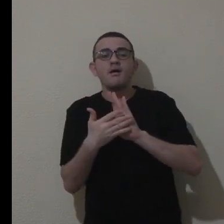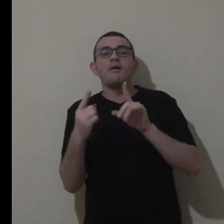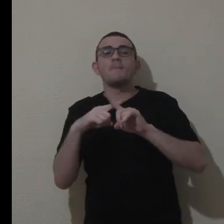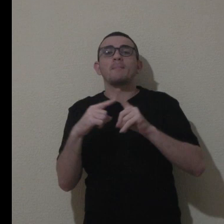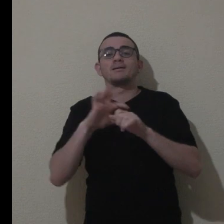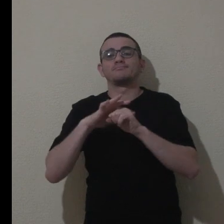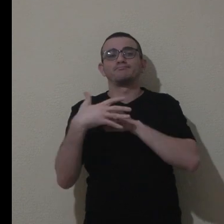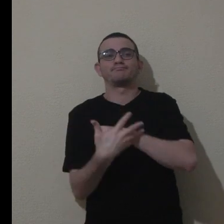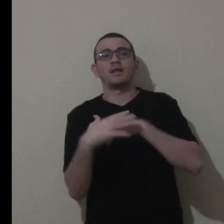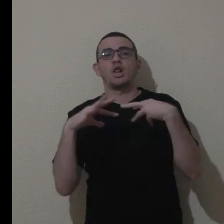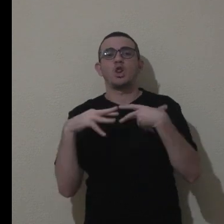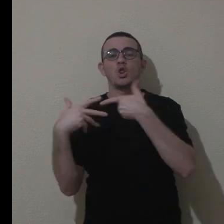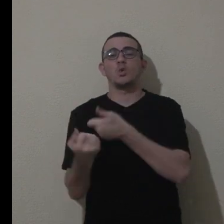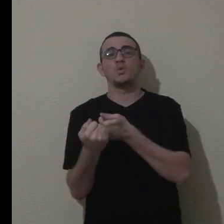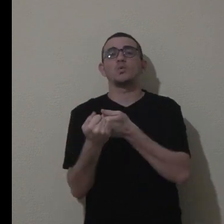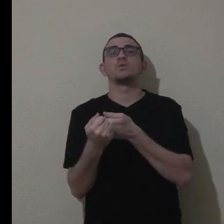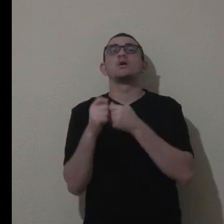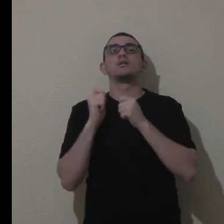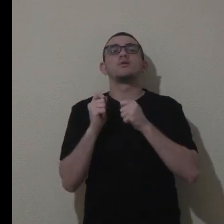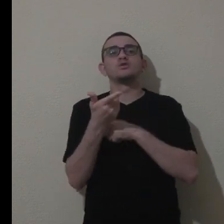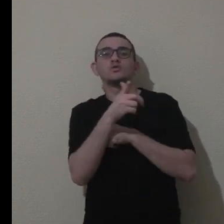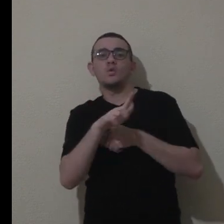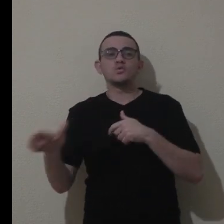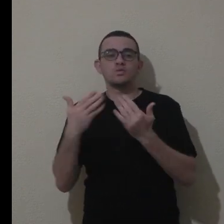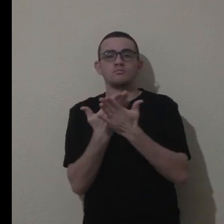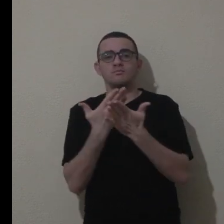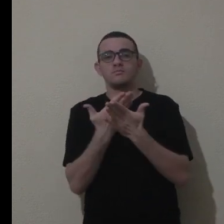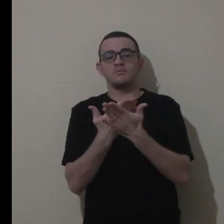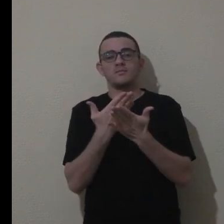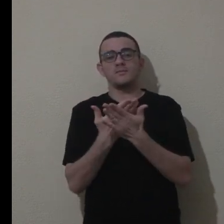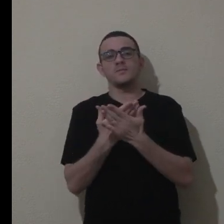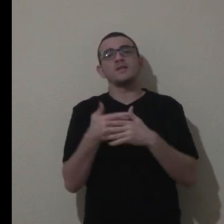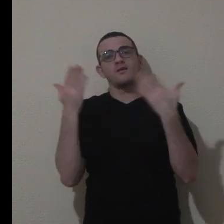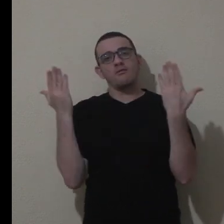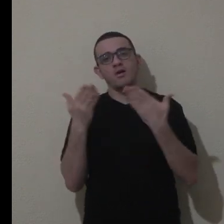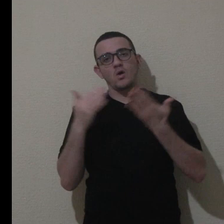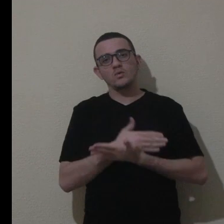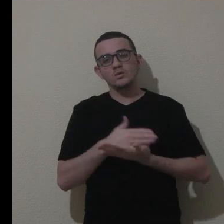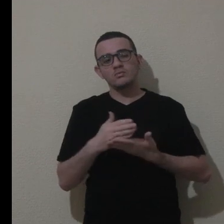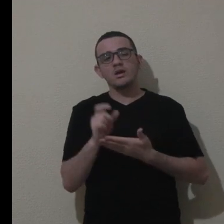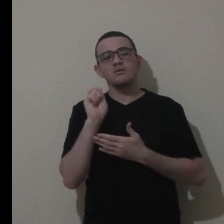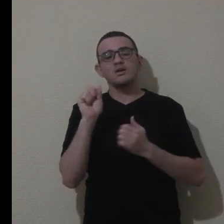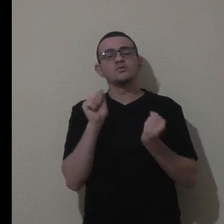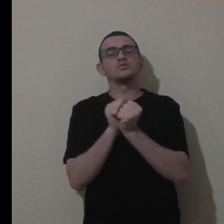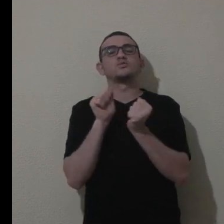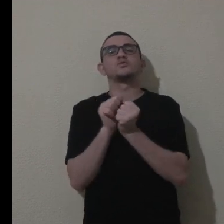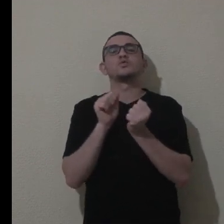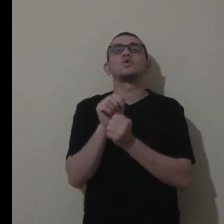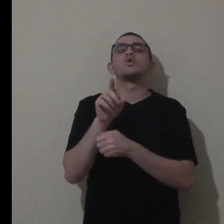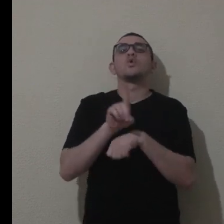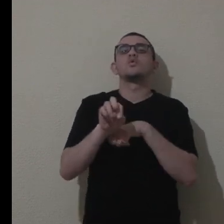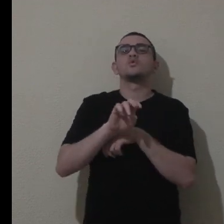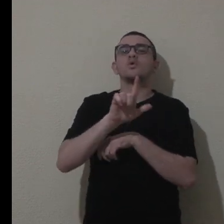devido a toda essa situação, mas estamos prosseguindo então com as nossas aulas. Essa é a nossa aula inaugural com o incrível Dr.